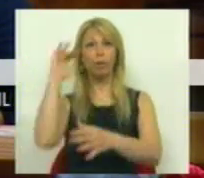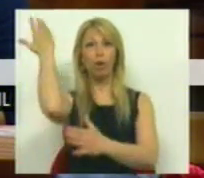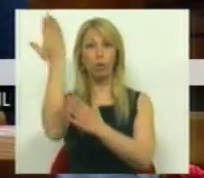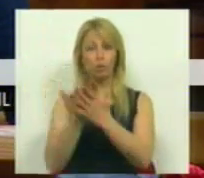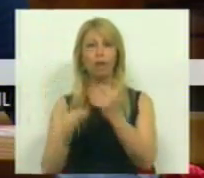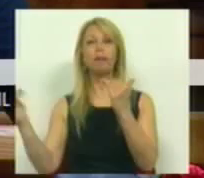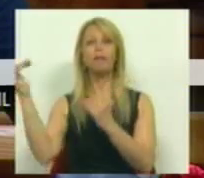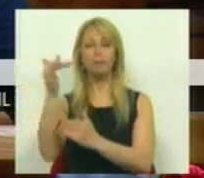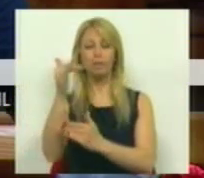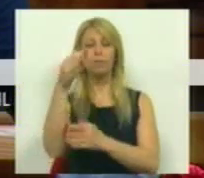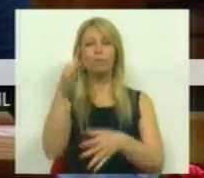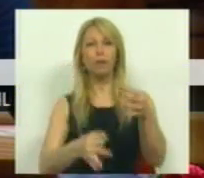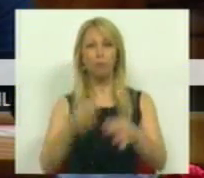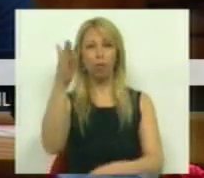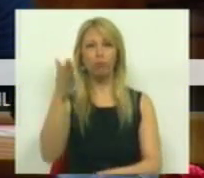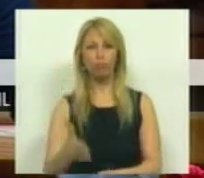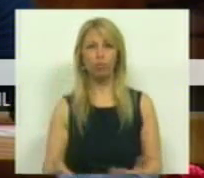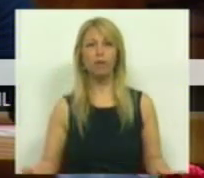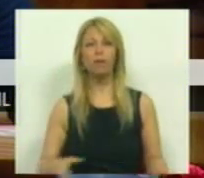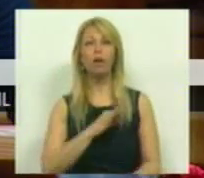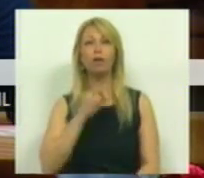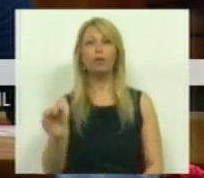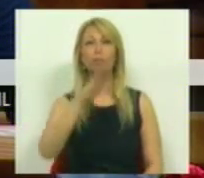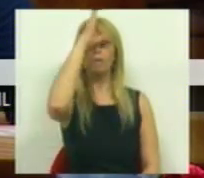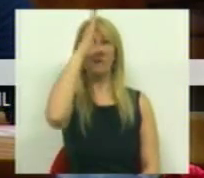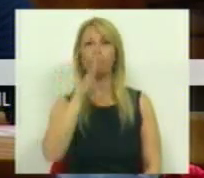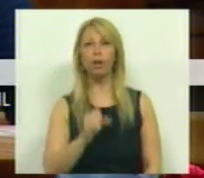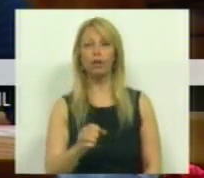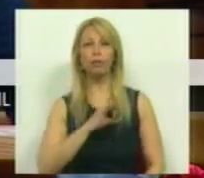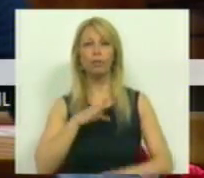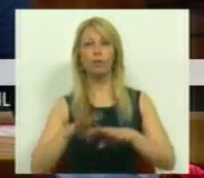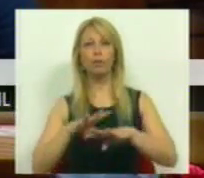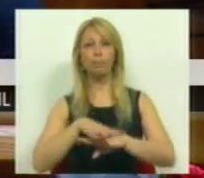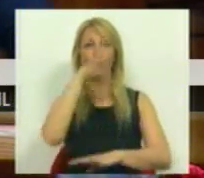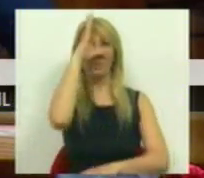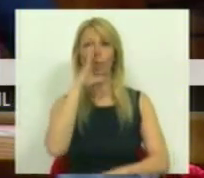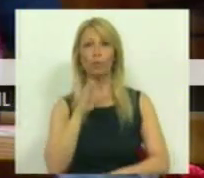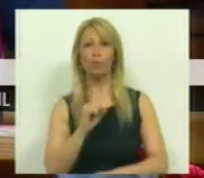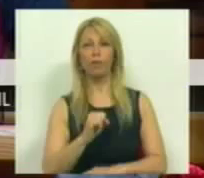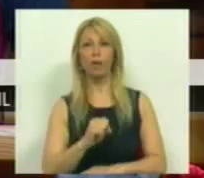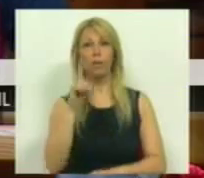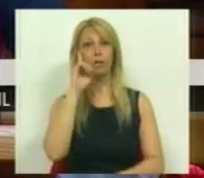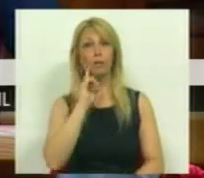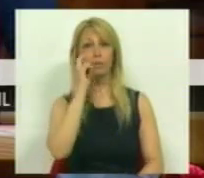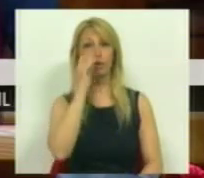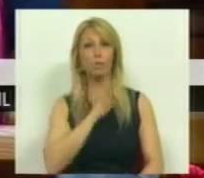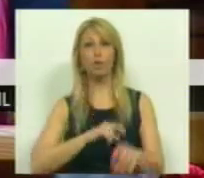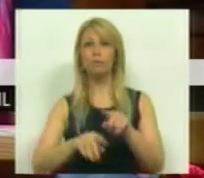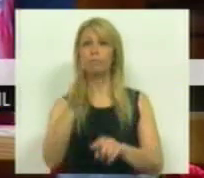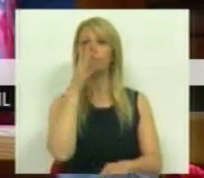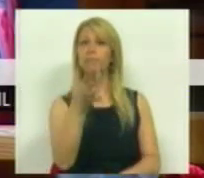e do Supremo Tribunal de Justiça, Senhor Primeiro-Ministro, Senhores Membros do Governo, Senhoras Deputadas,